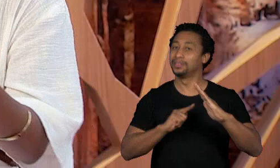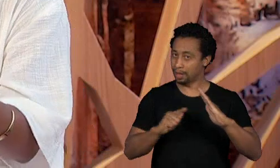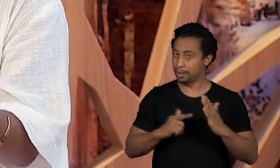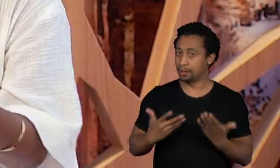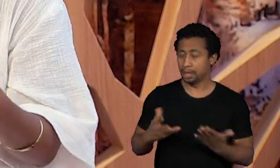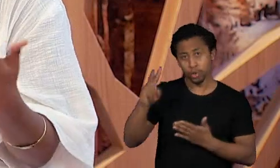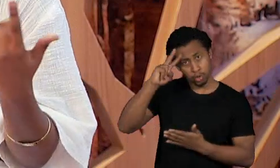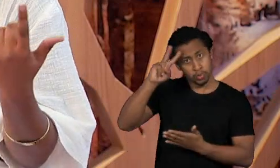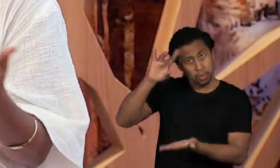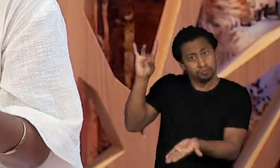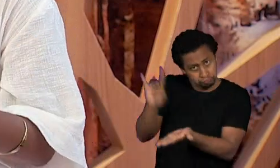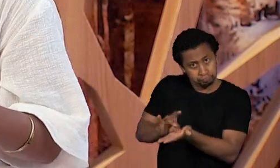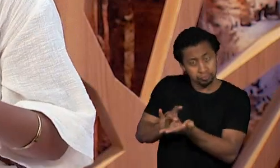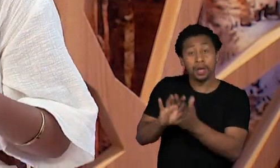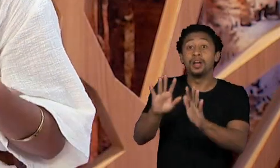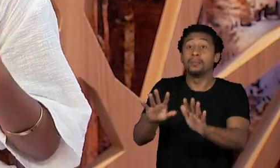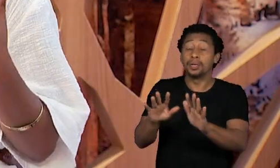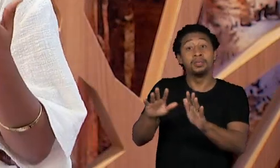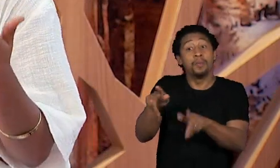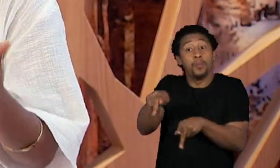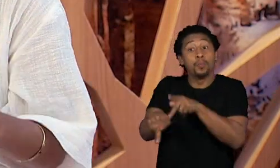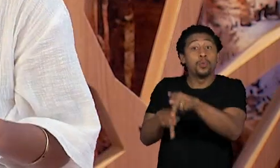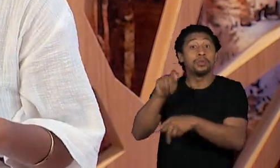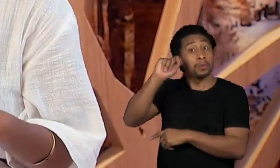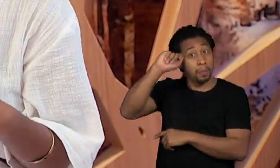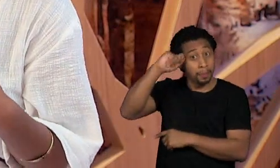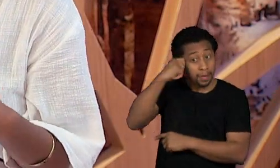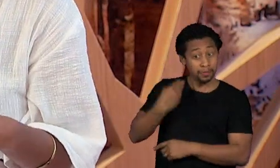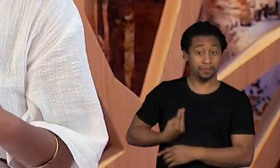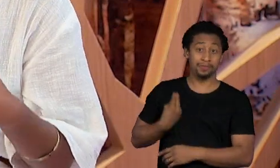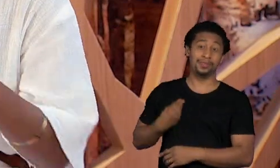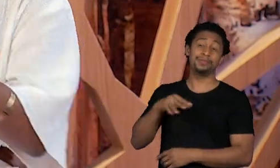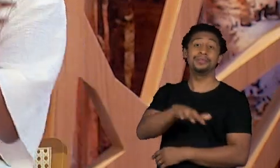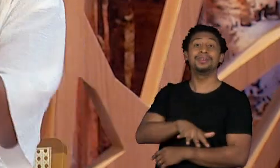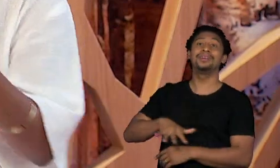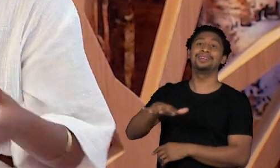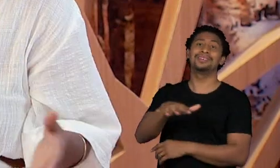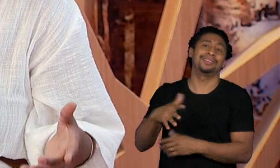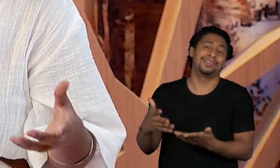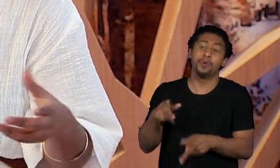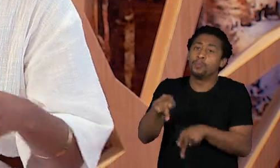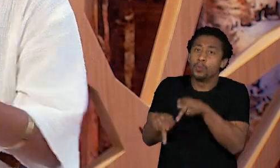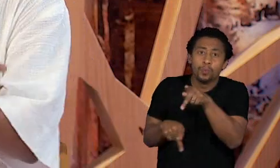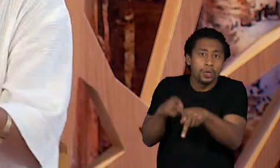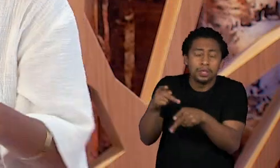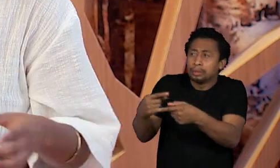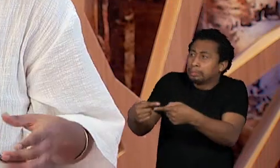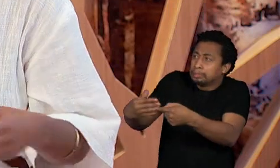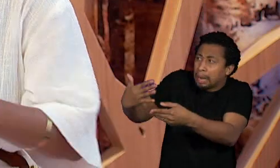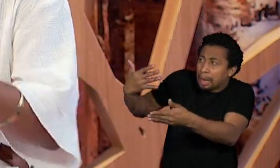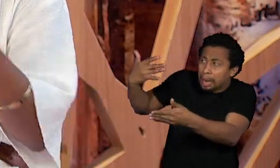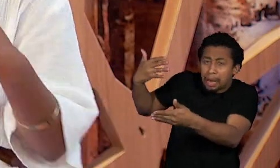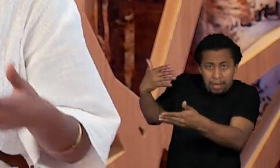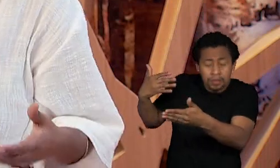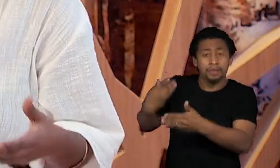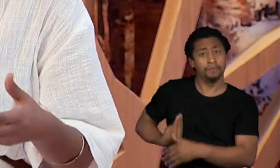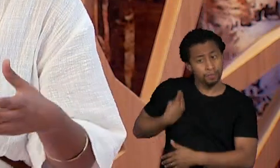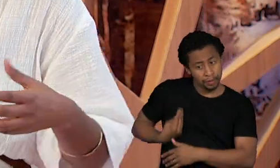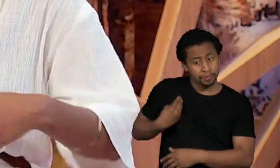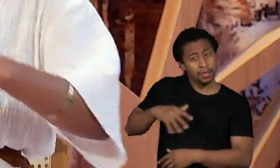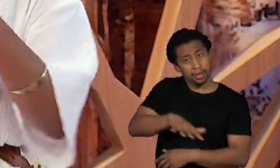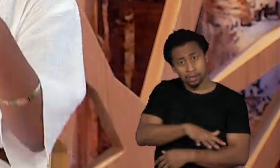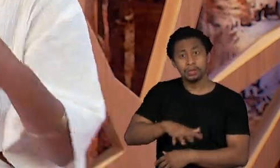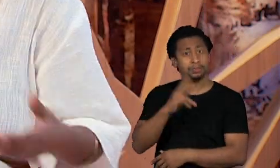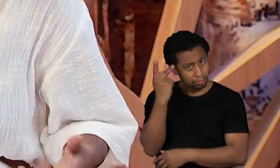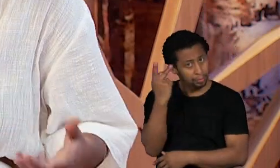gente também tem a história das populações pretas que estavam ali, dos povos originários que estavam vivendo na cidade de São Paulo, estavam produzindo a